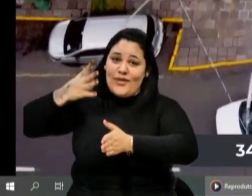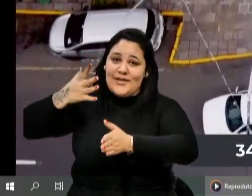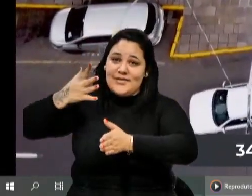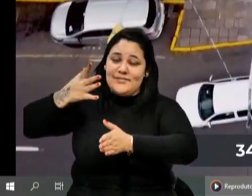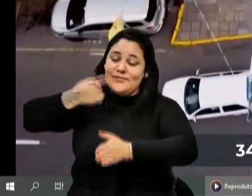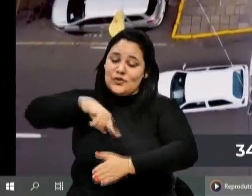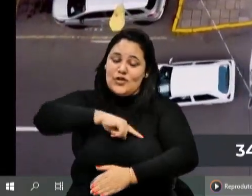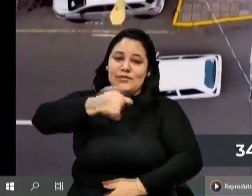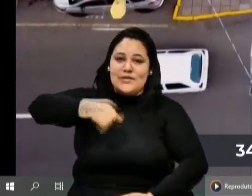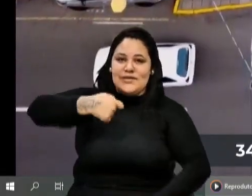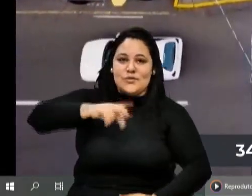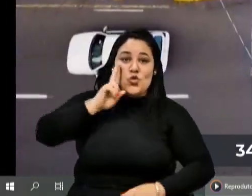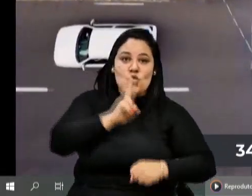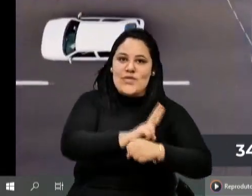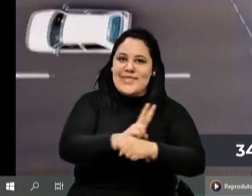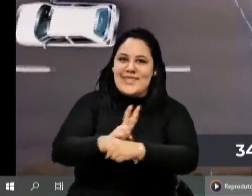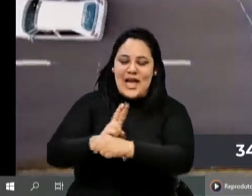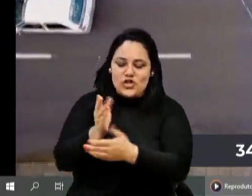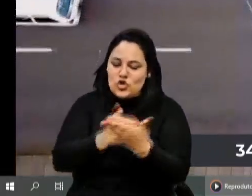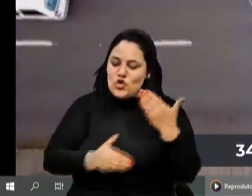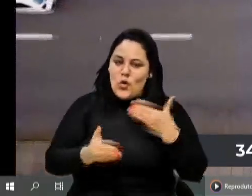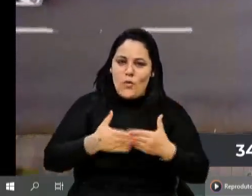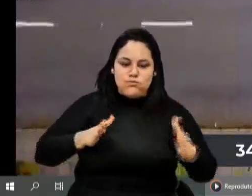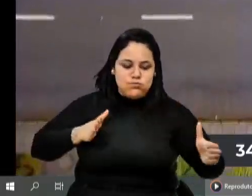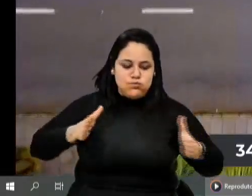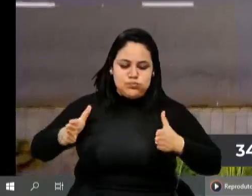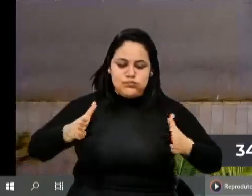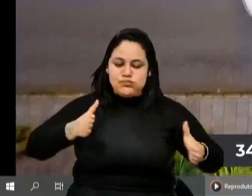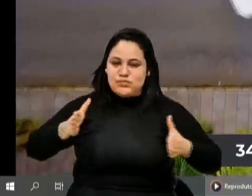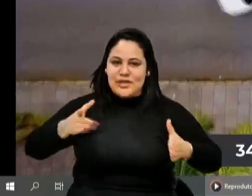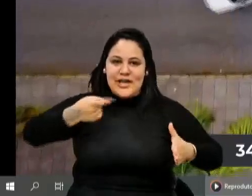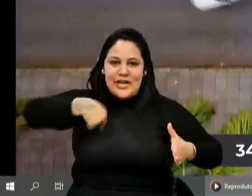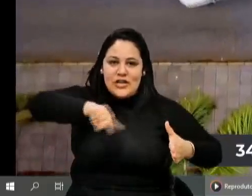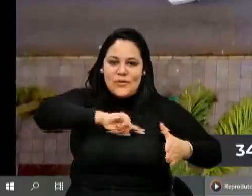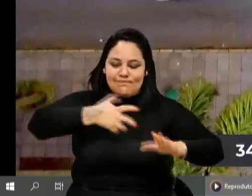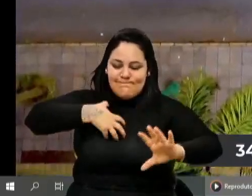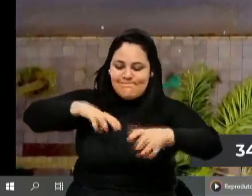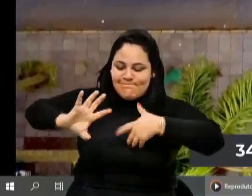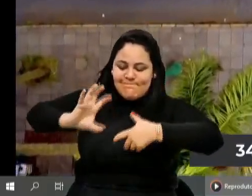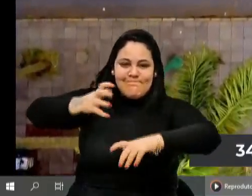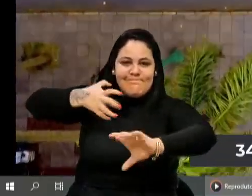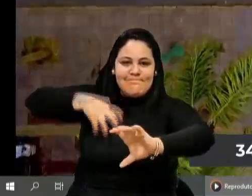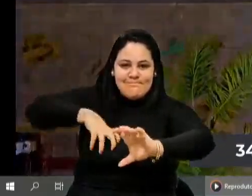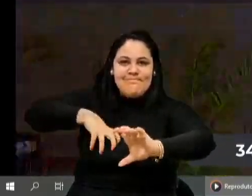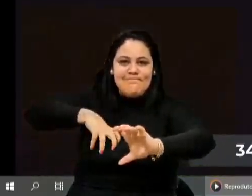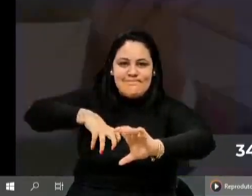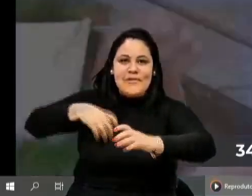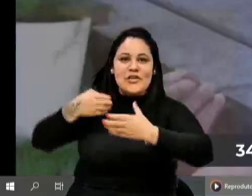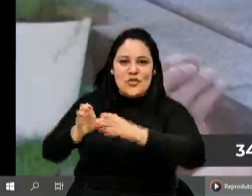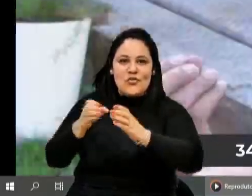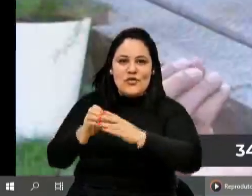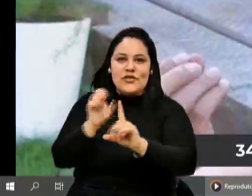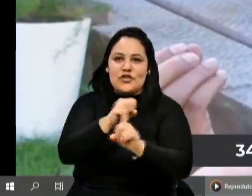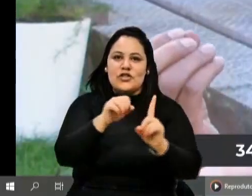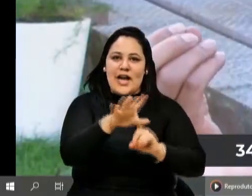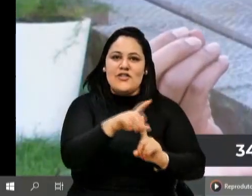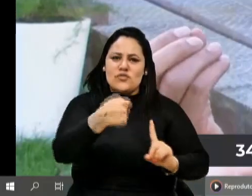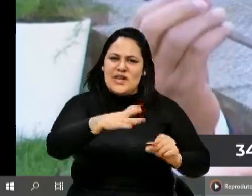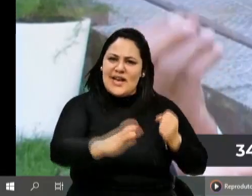de todas as etapas e nós precisamos um do outro. Nós vivemos em sociedade, nós precisamos garantir que os nossos